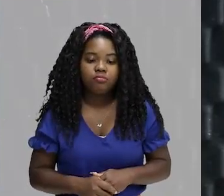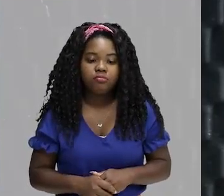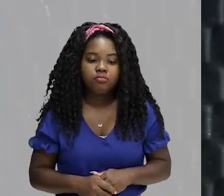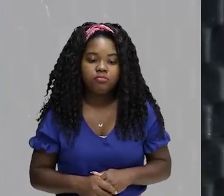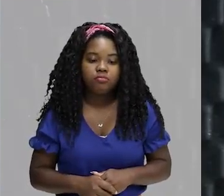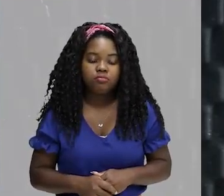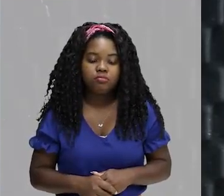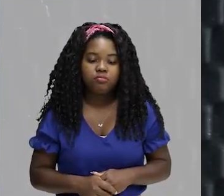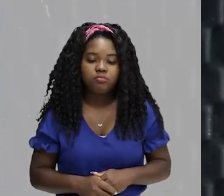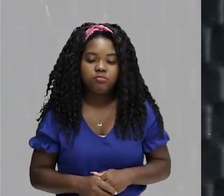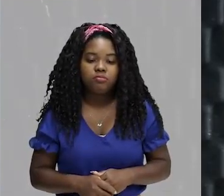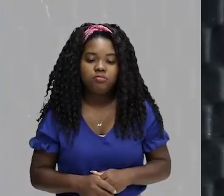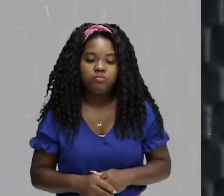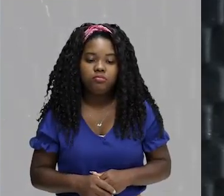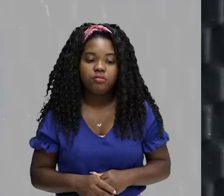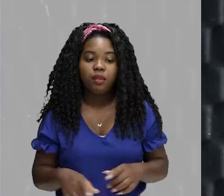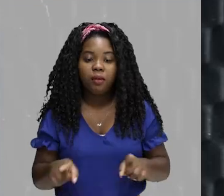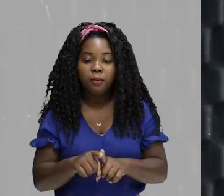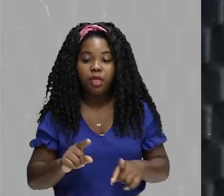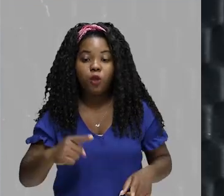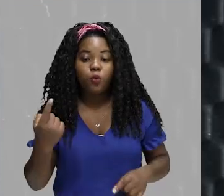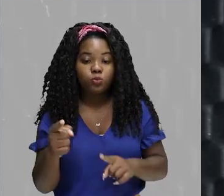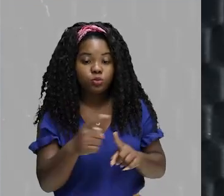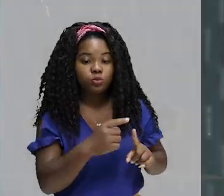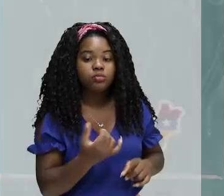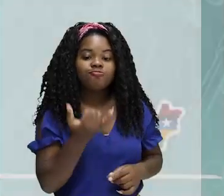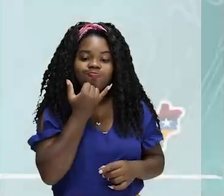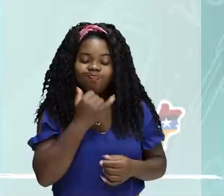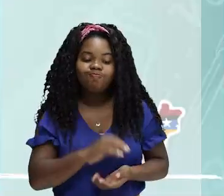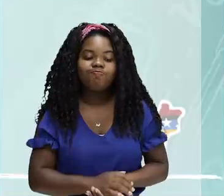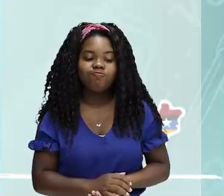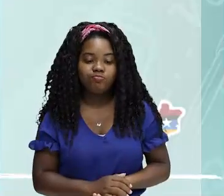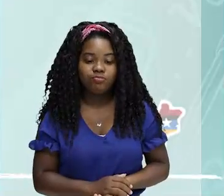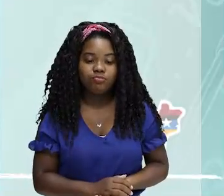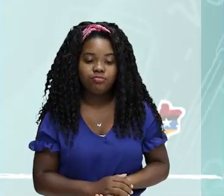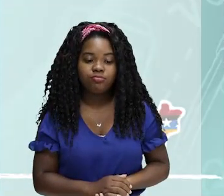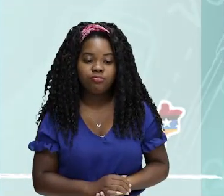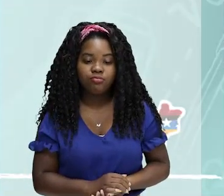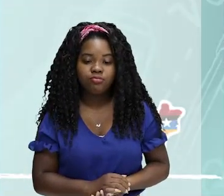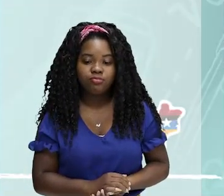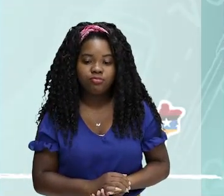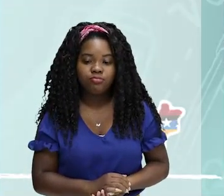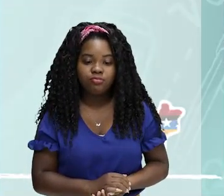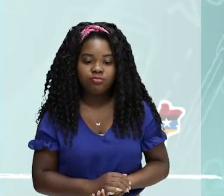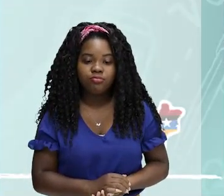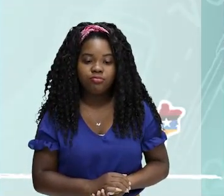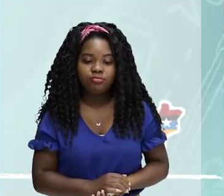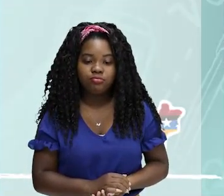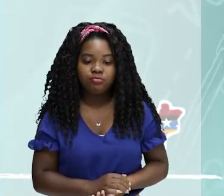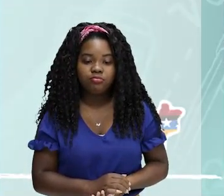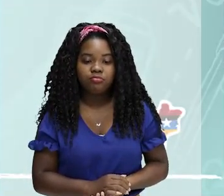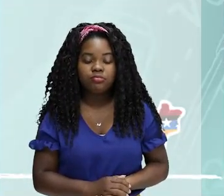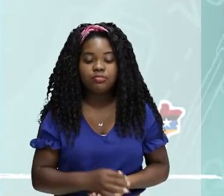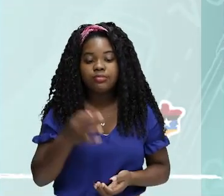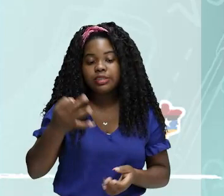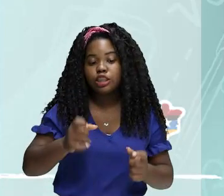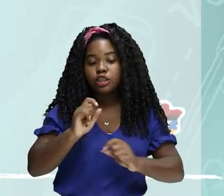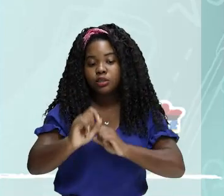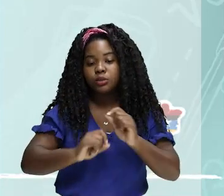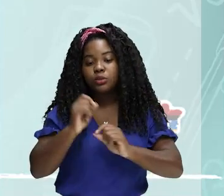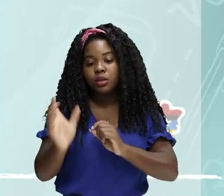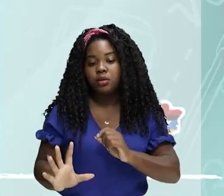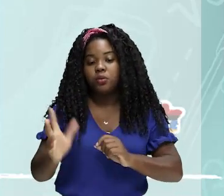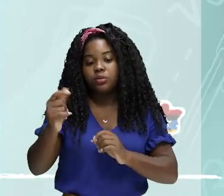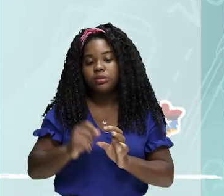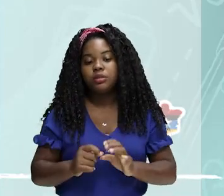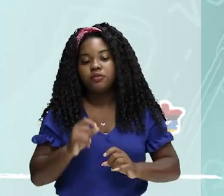formas para se pedir desculpas em espanhol. Com certeza já aconteceu com todo mundo uma vez na vida, uma situação em que você abriu